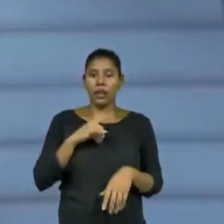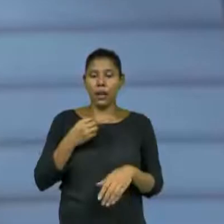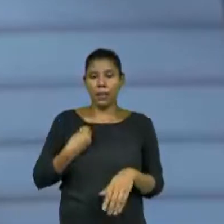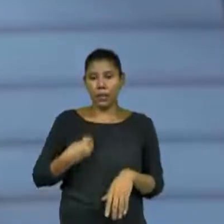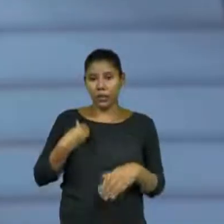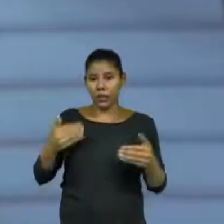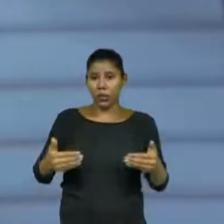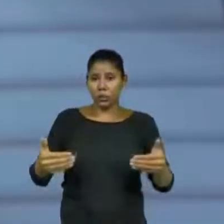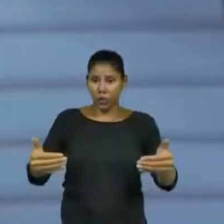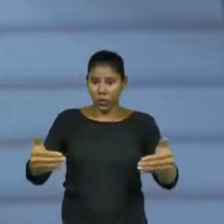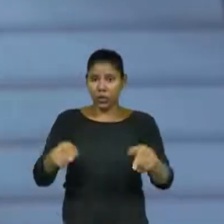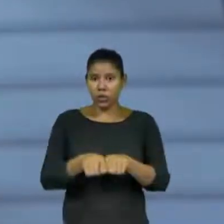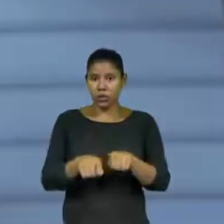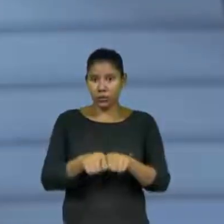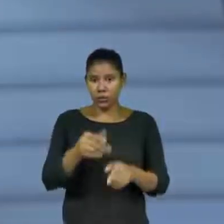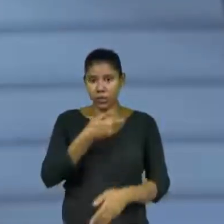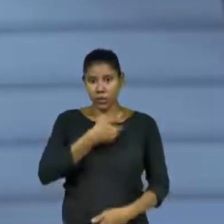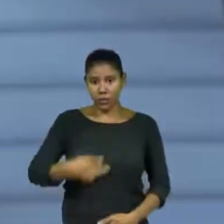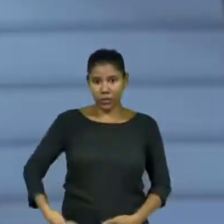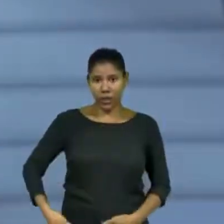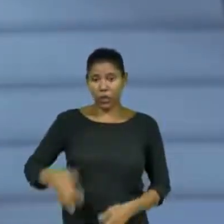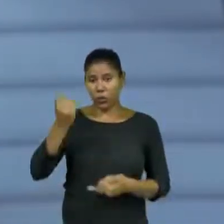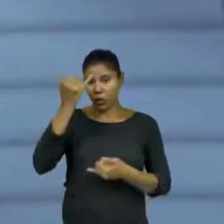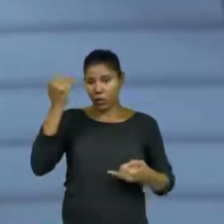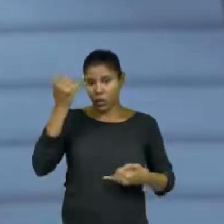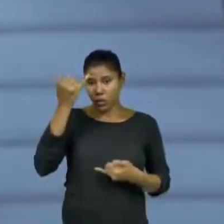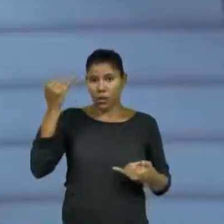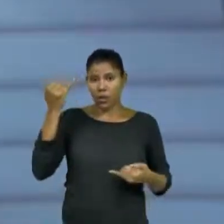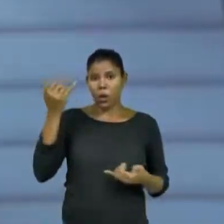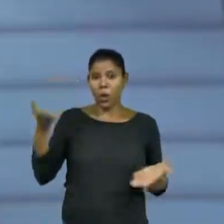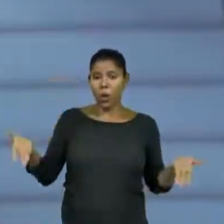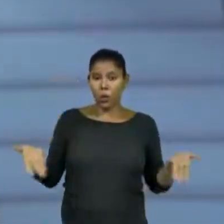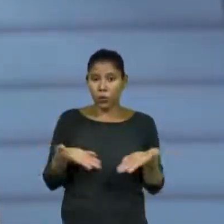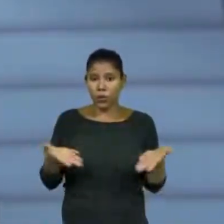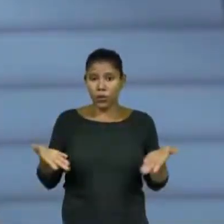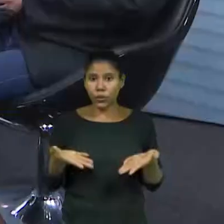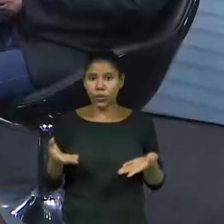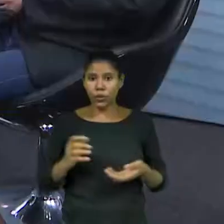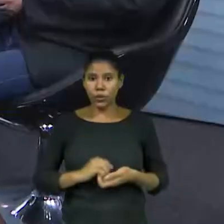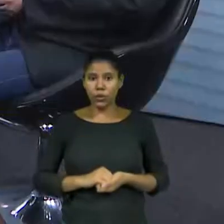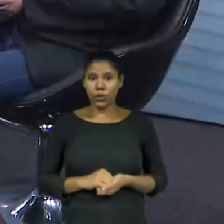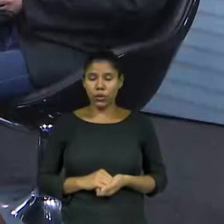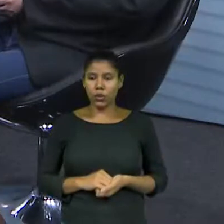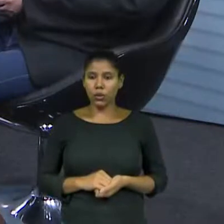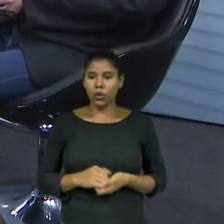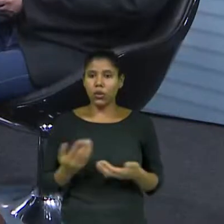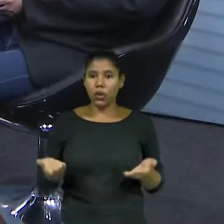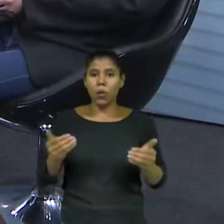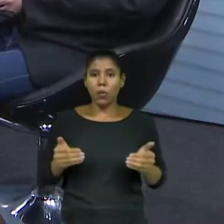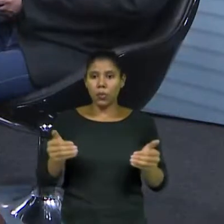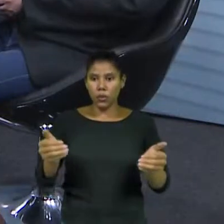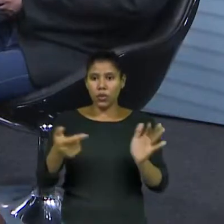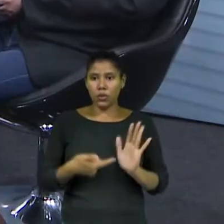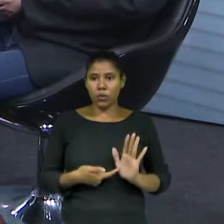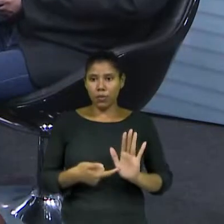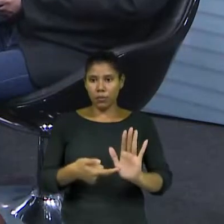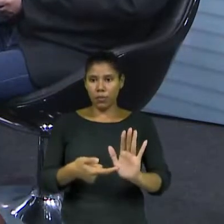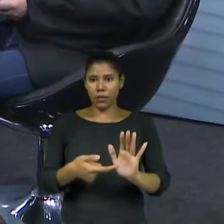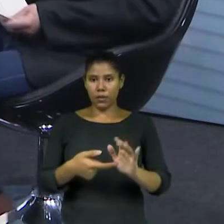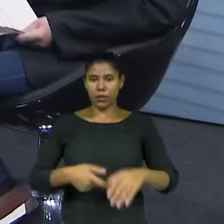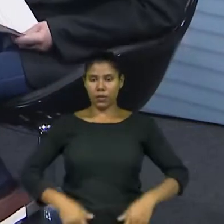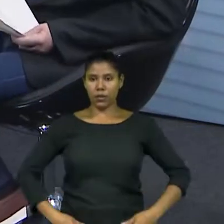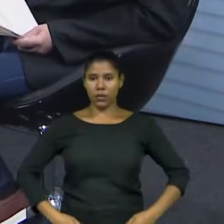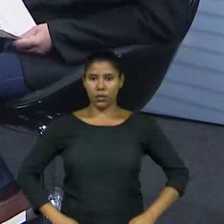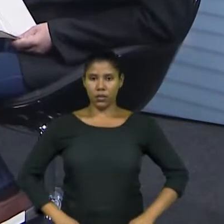e da nossa governadora lá na FIEC amanhã. Quer dizer, hoje, aliás. É bom porque o ministro apresentou, quer dizer, inclusive